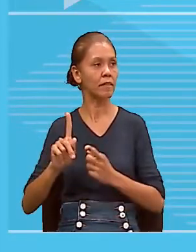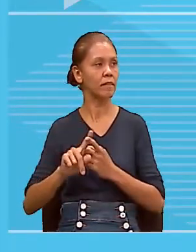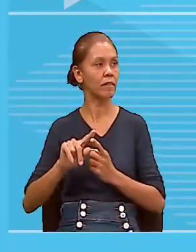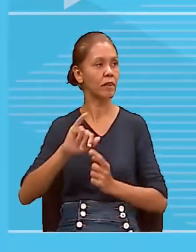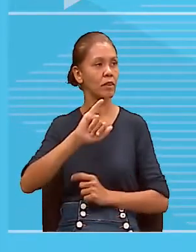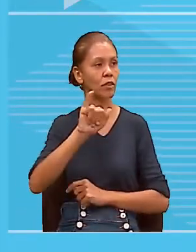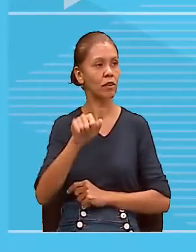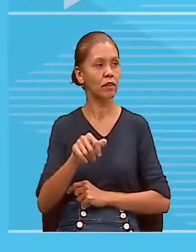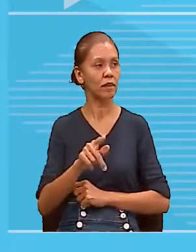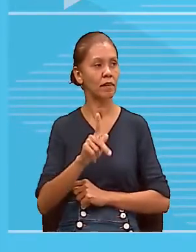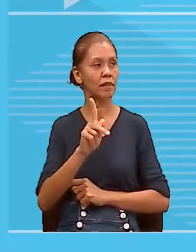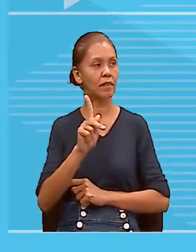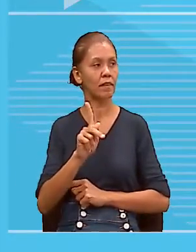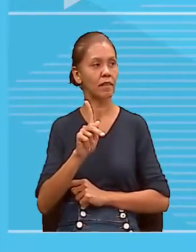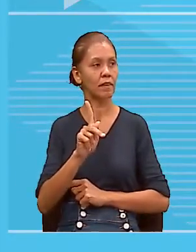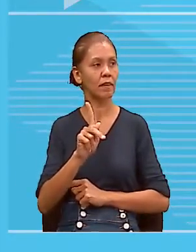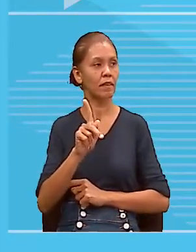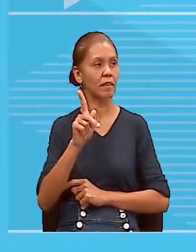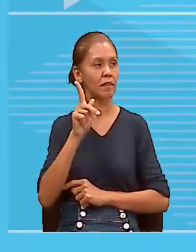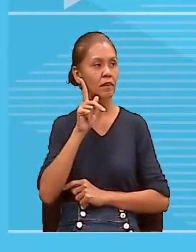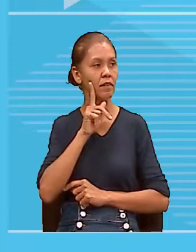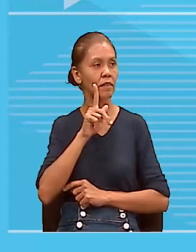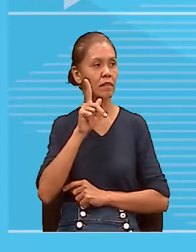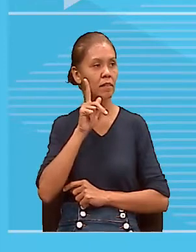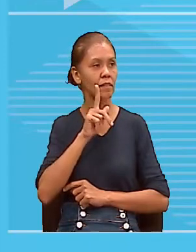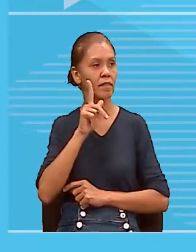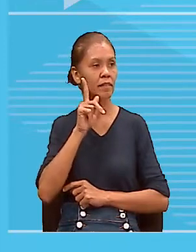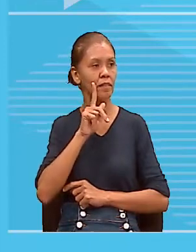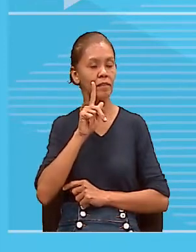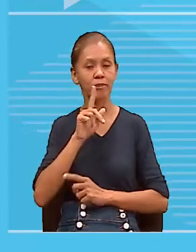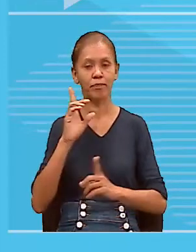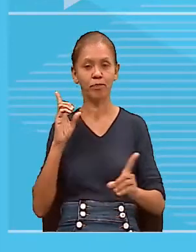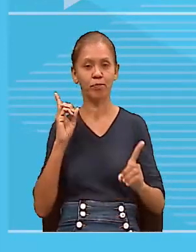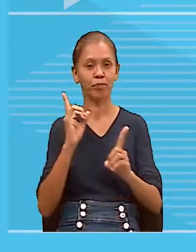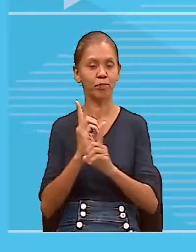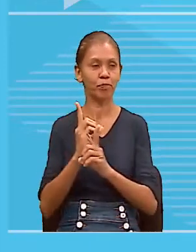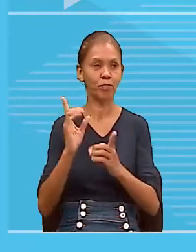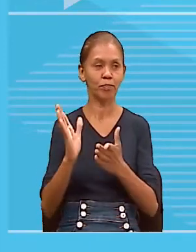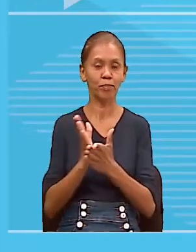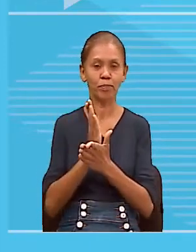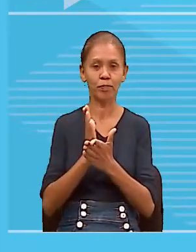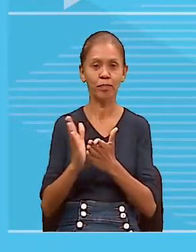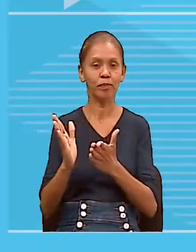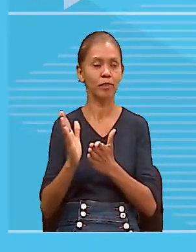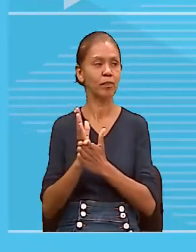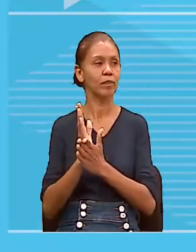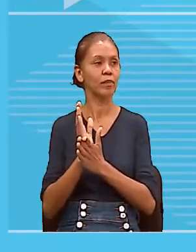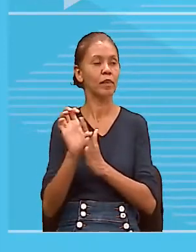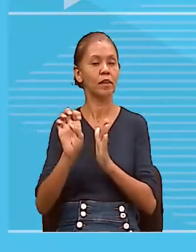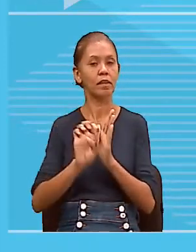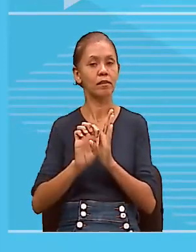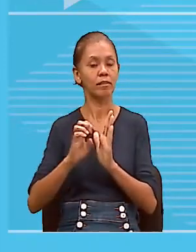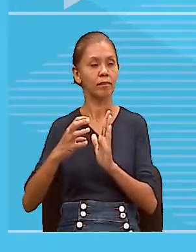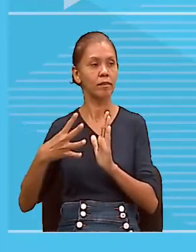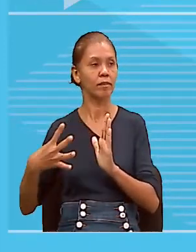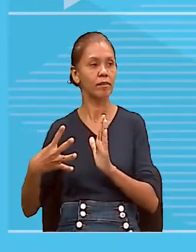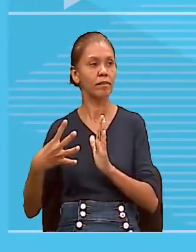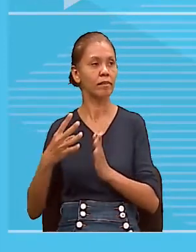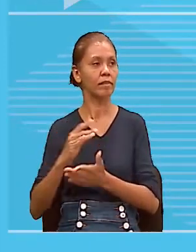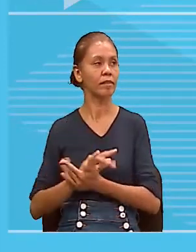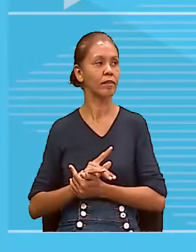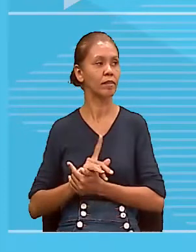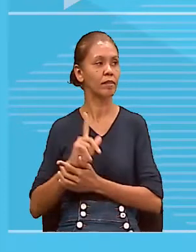JK John Kennedy North americano ele se encontraram em alguns eventos tá e o presidente